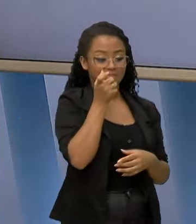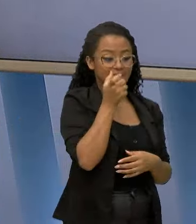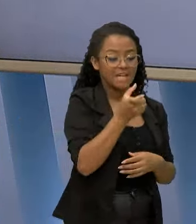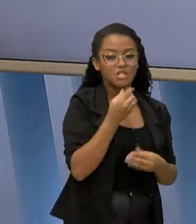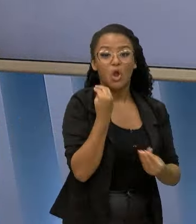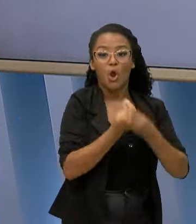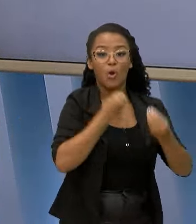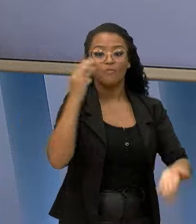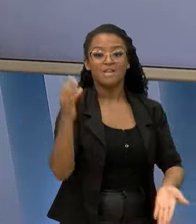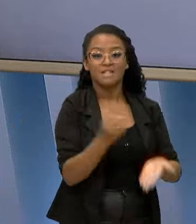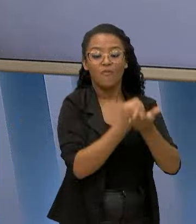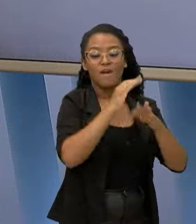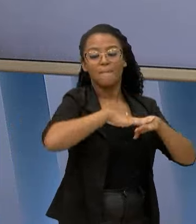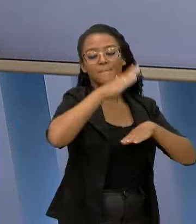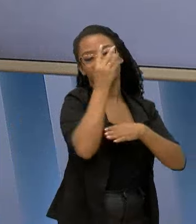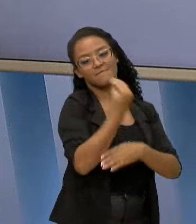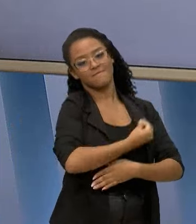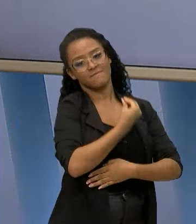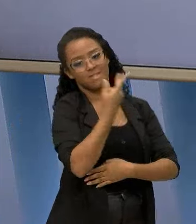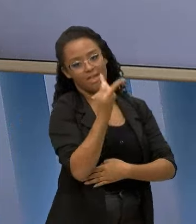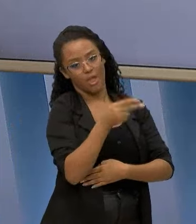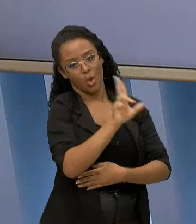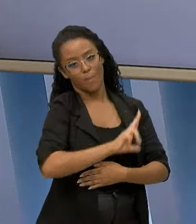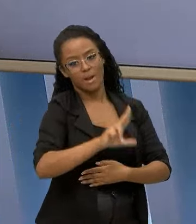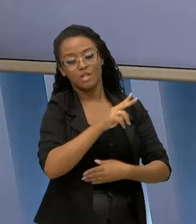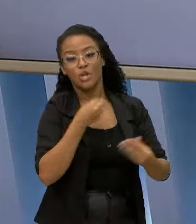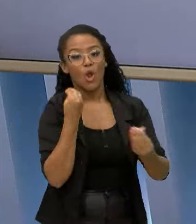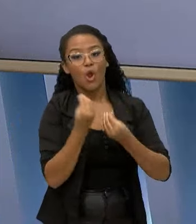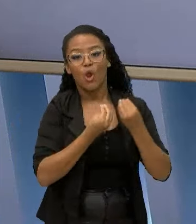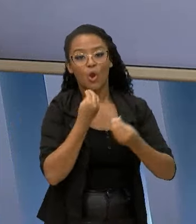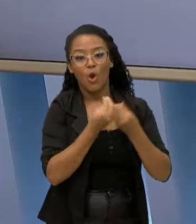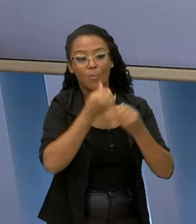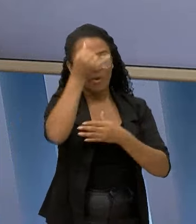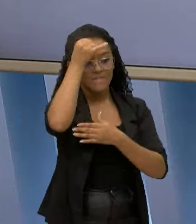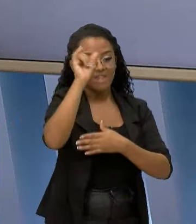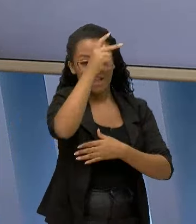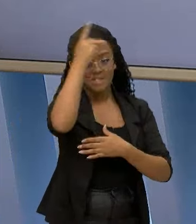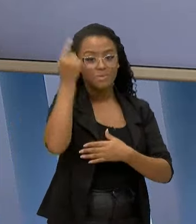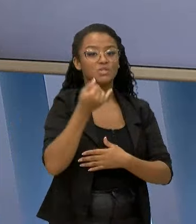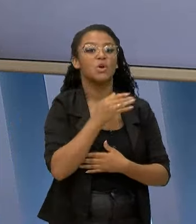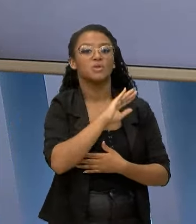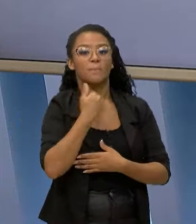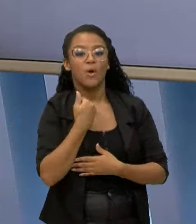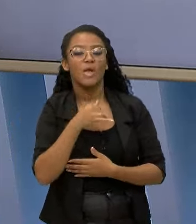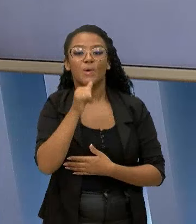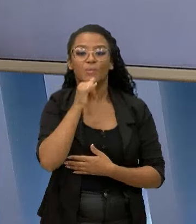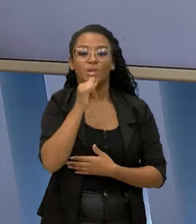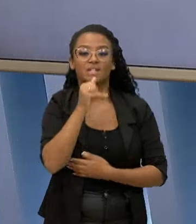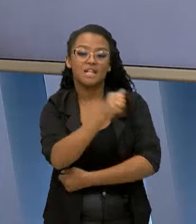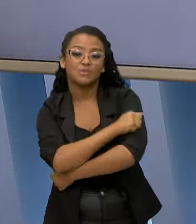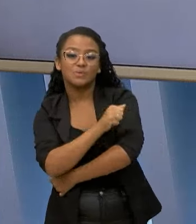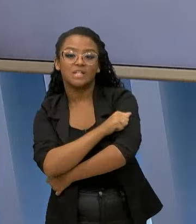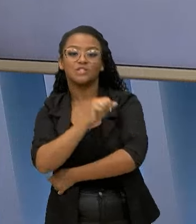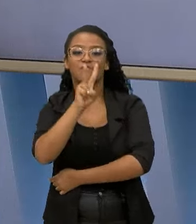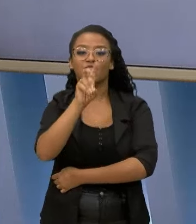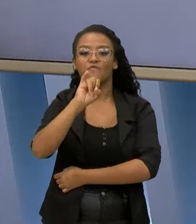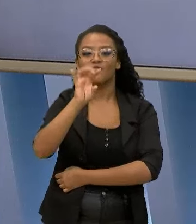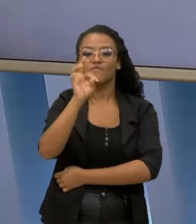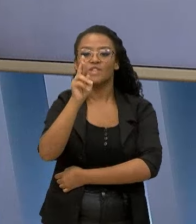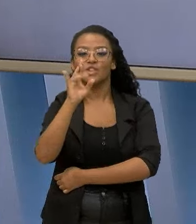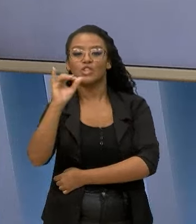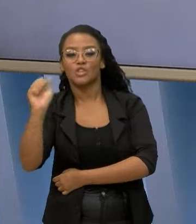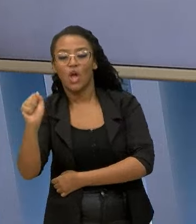na cidade de Uberlândia. Como é que nós não vamos deixar ninguém morrer, como é o caso da estudante Vitória Alice, que morreu na porta do